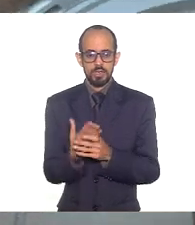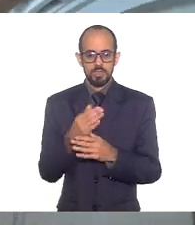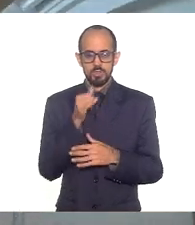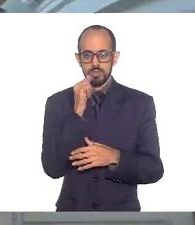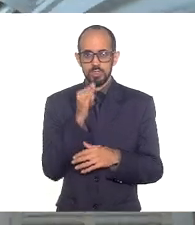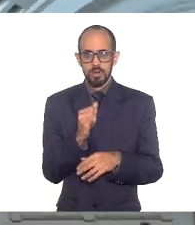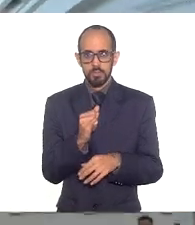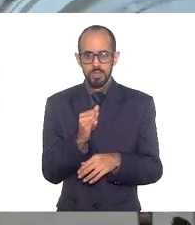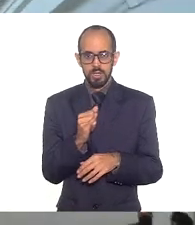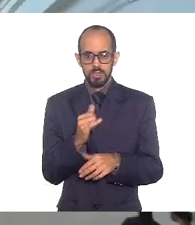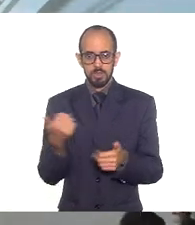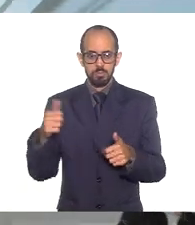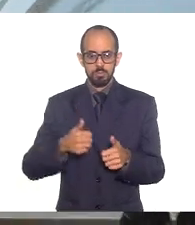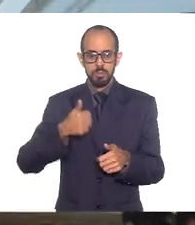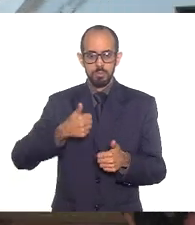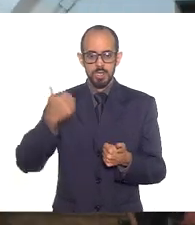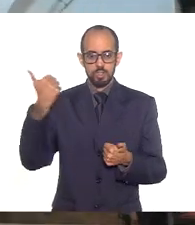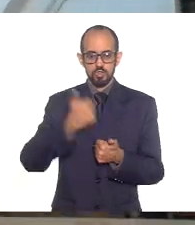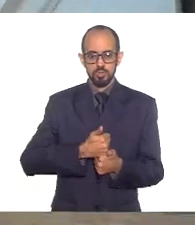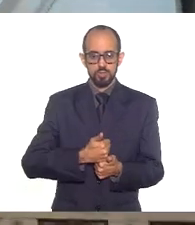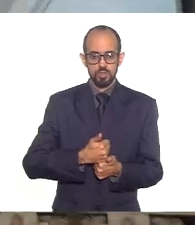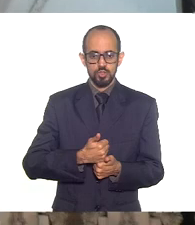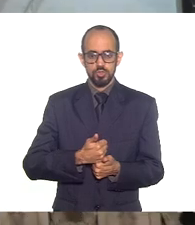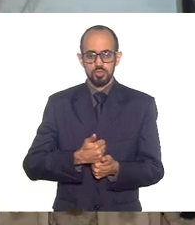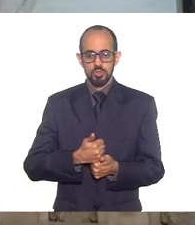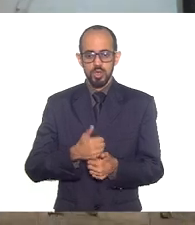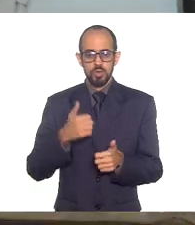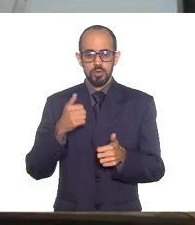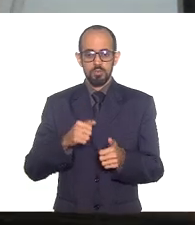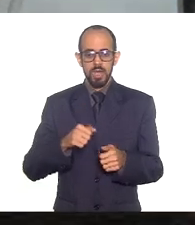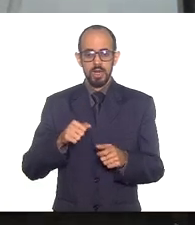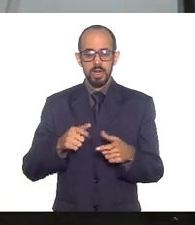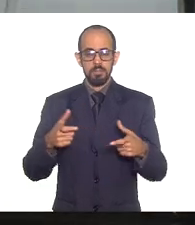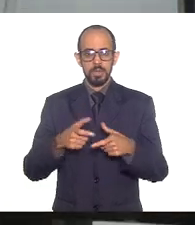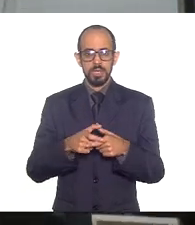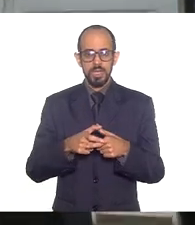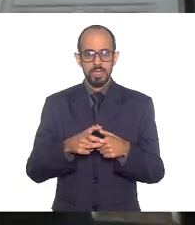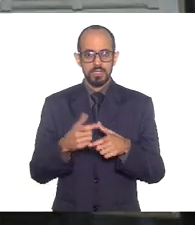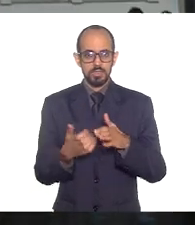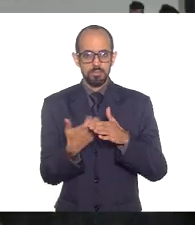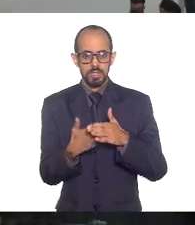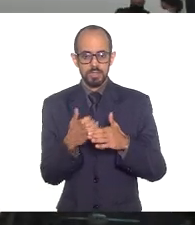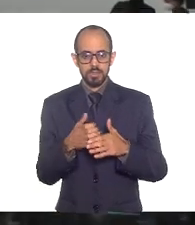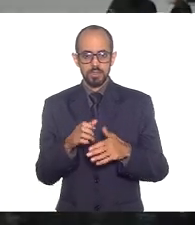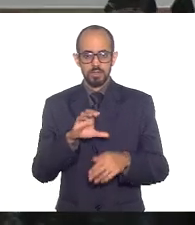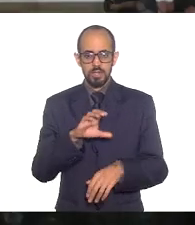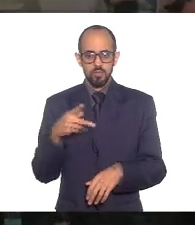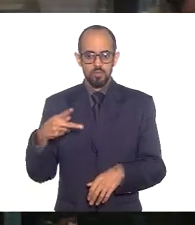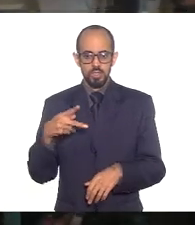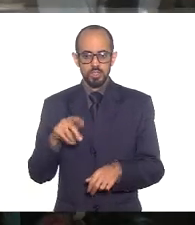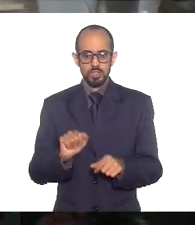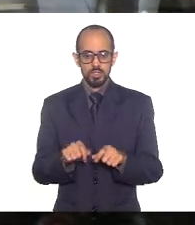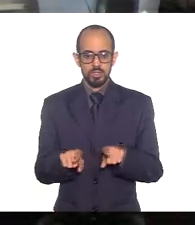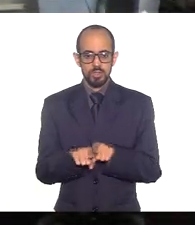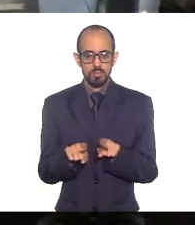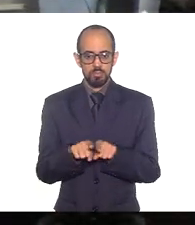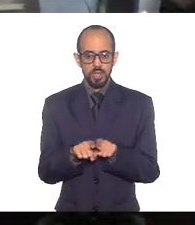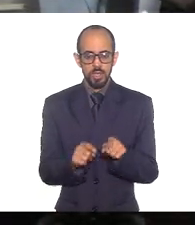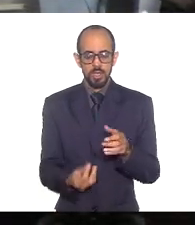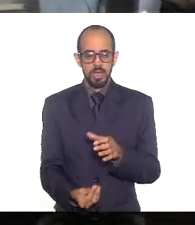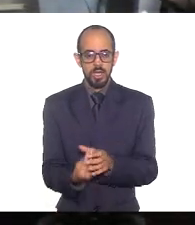a perder uma substituição tributária para as micro cervejarias em falar no incentivo para quem adotar am-ch dor de energia